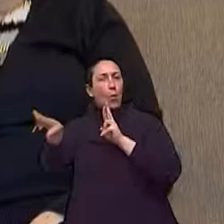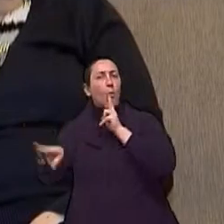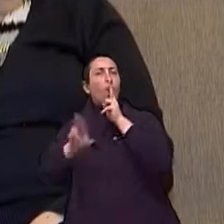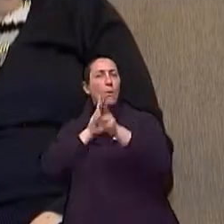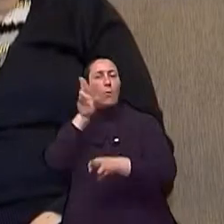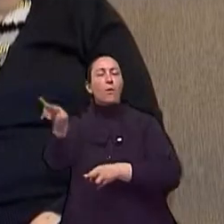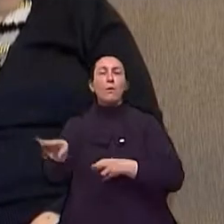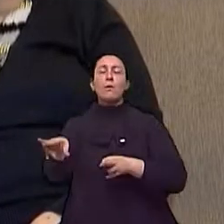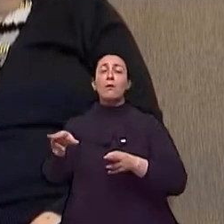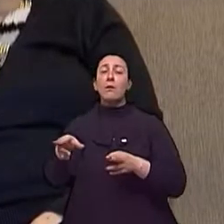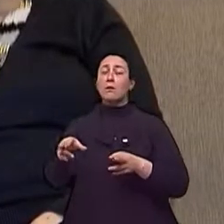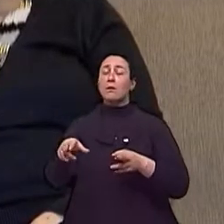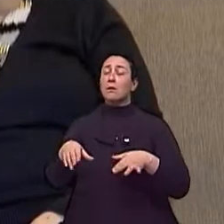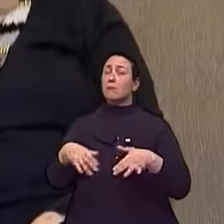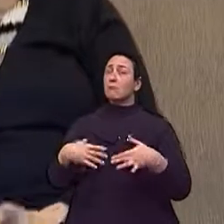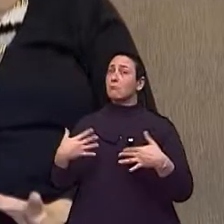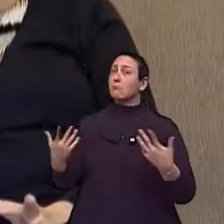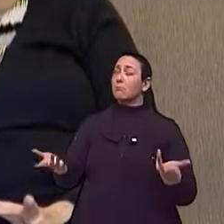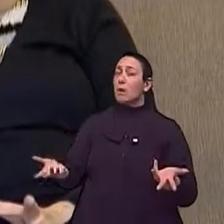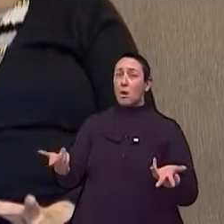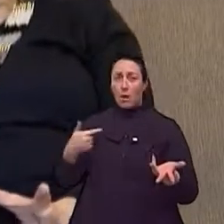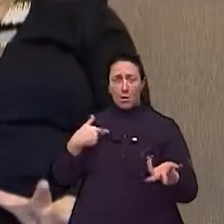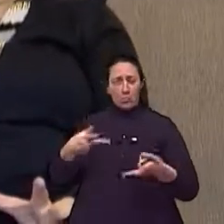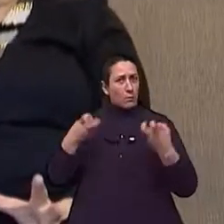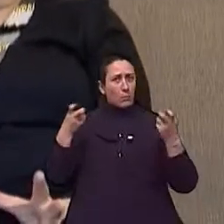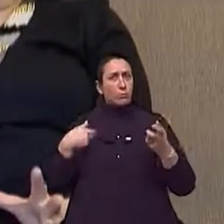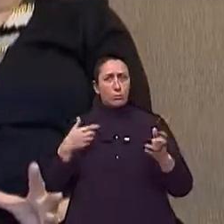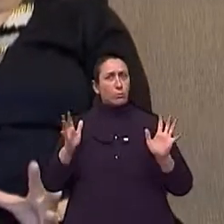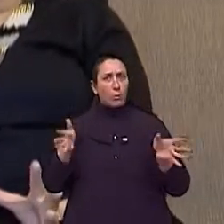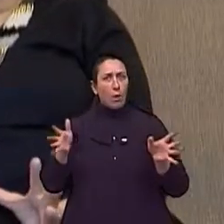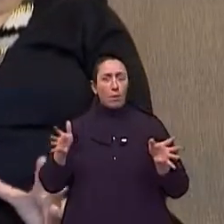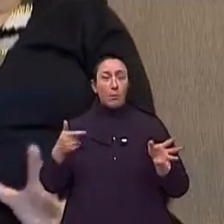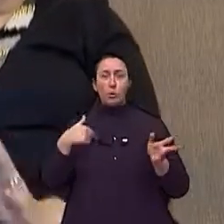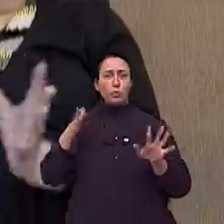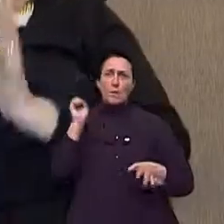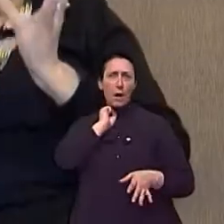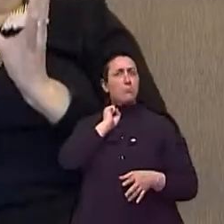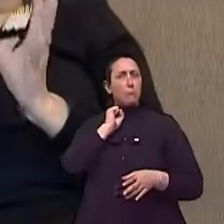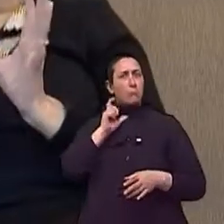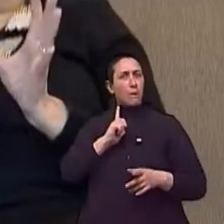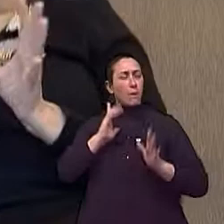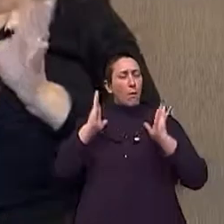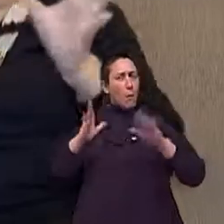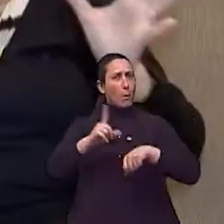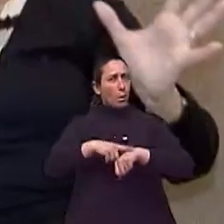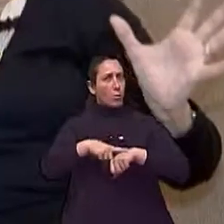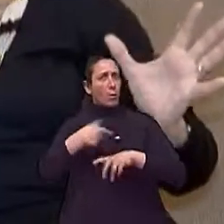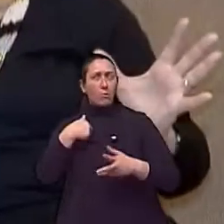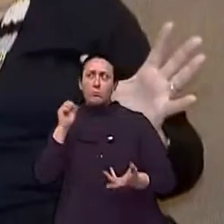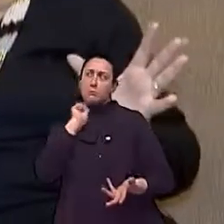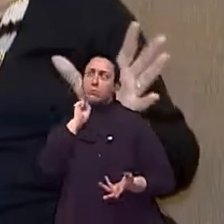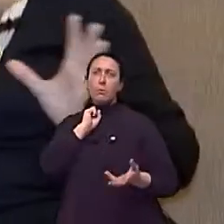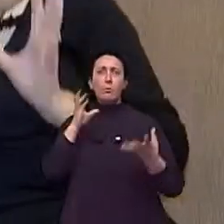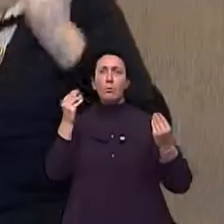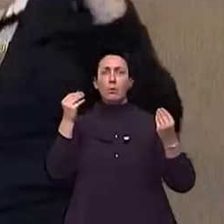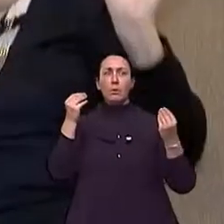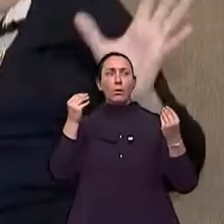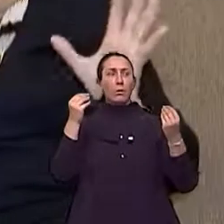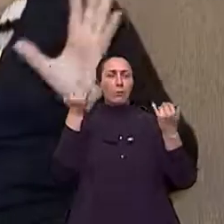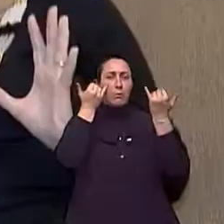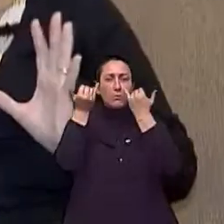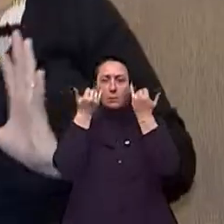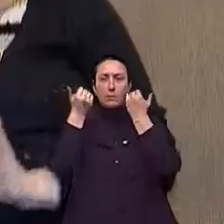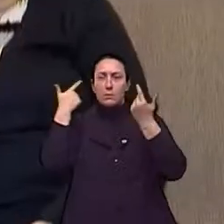perguntam então quando eu vi eu digo só um pouquinho eu tô num stress eu tava num stress de de mídia assim porque era